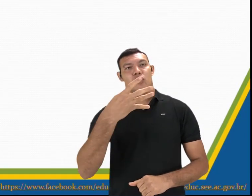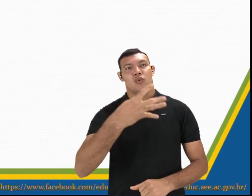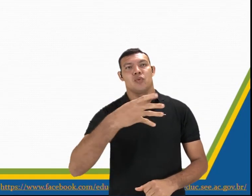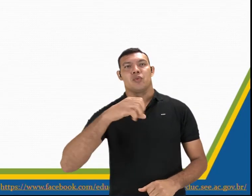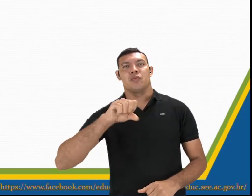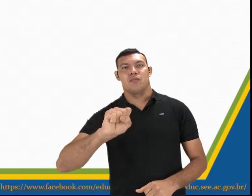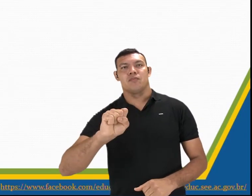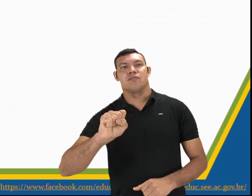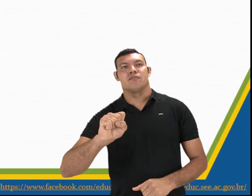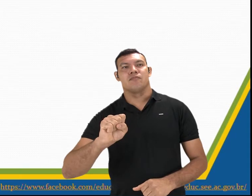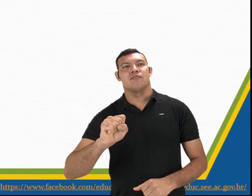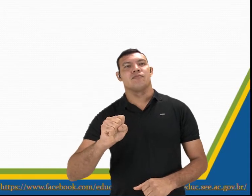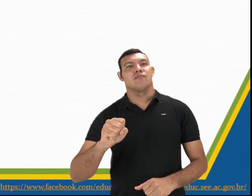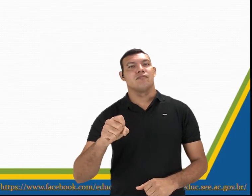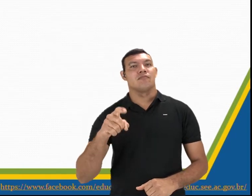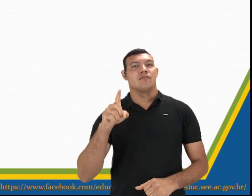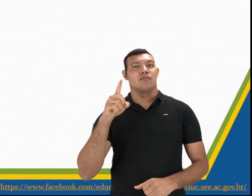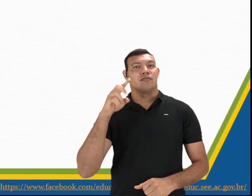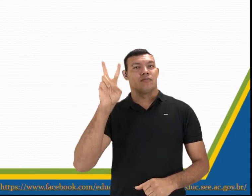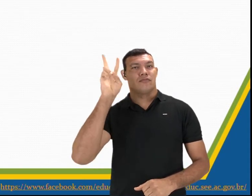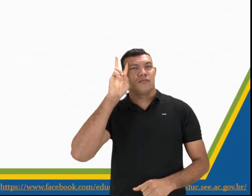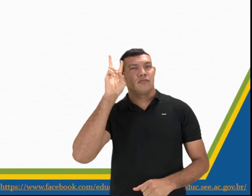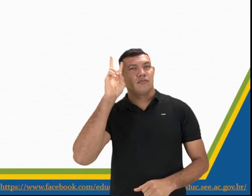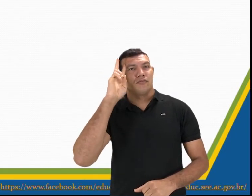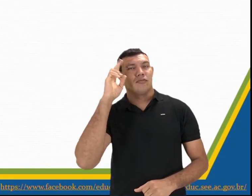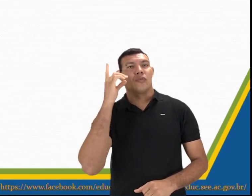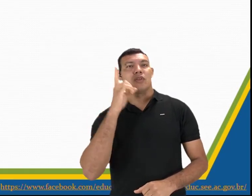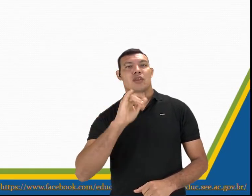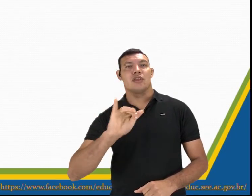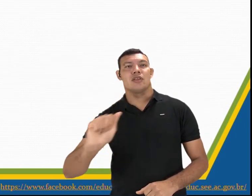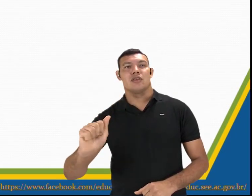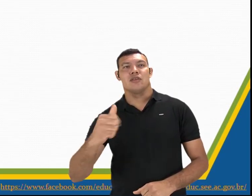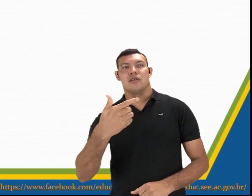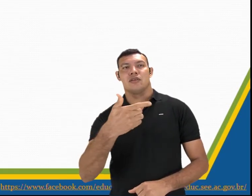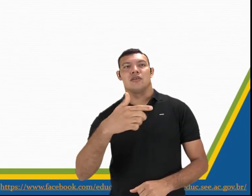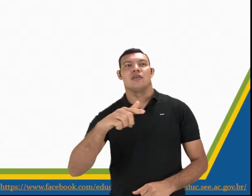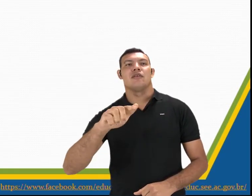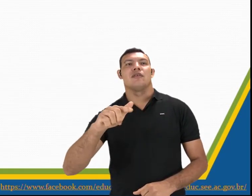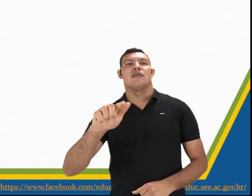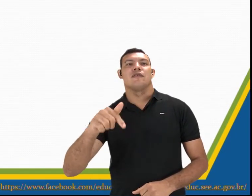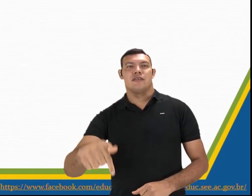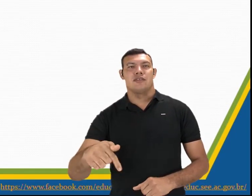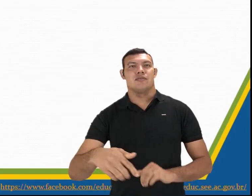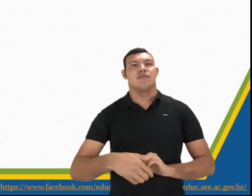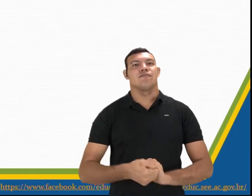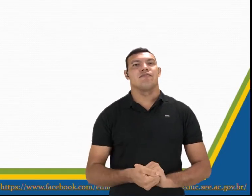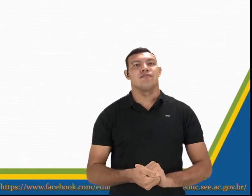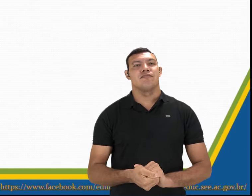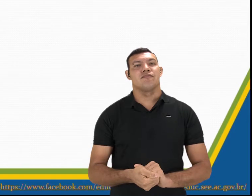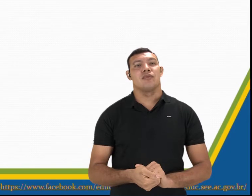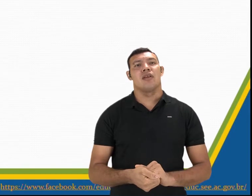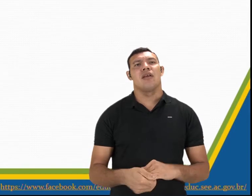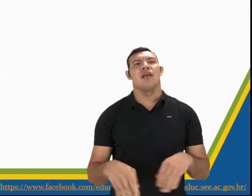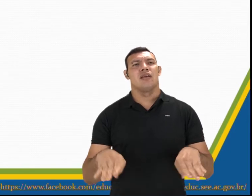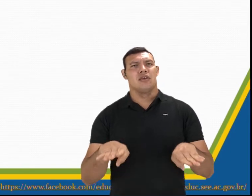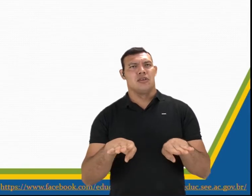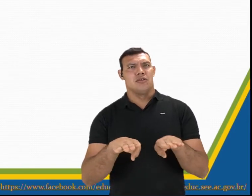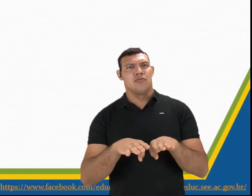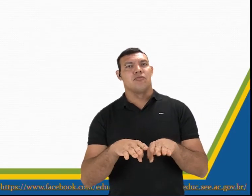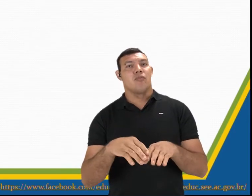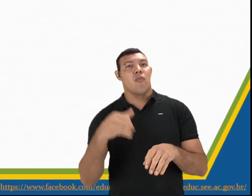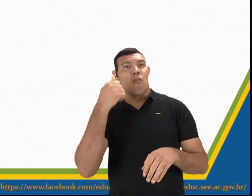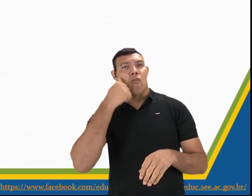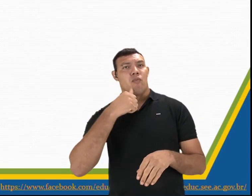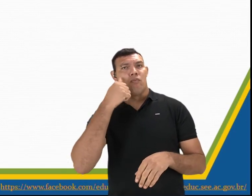27. Sandra foi socorrida com cansaço e falta de ar na unidade de pronto atendimento UPA dos Torrões, no